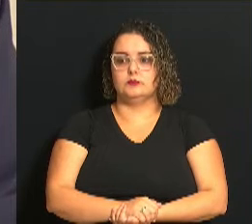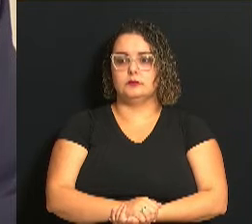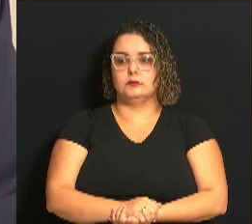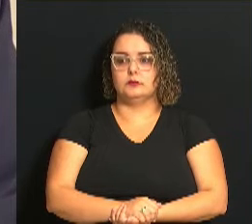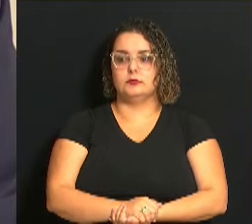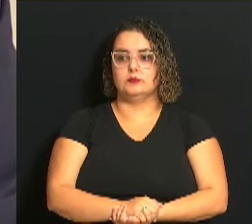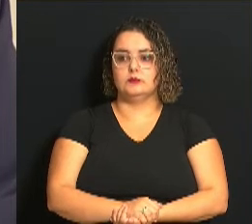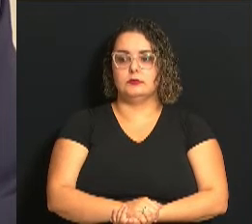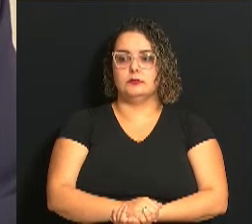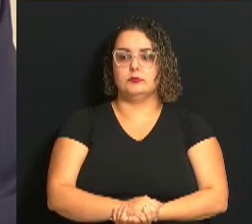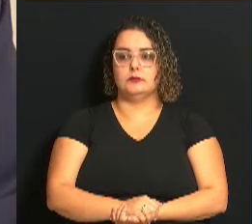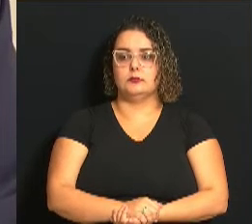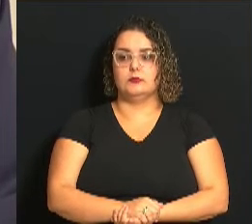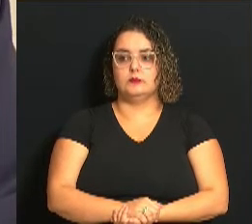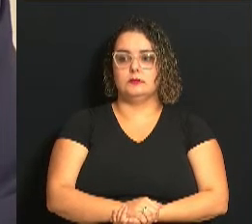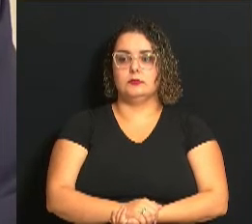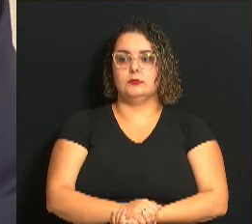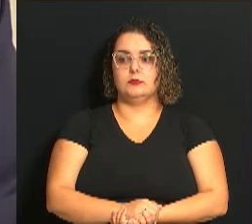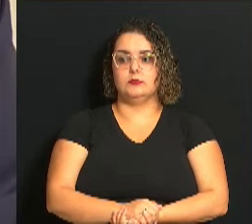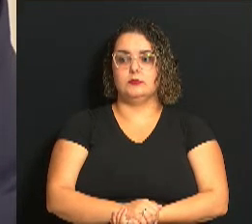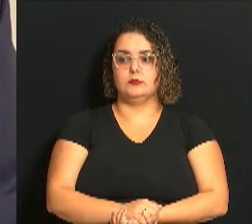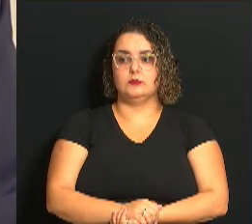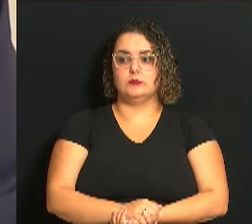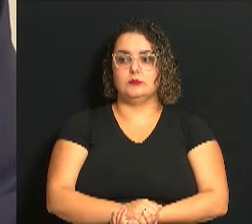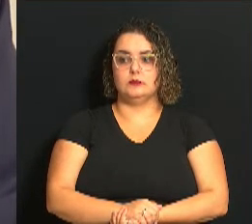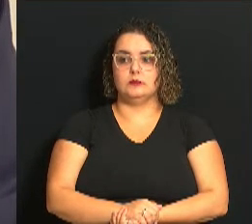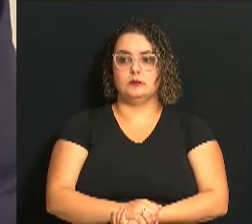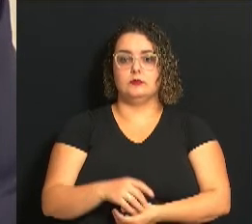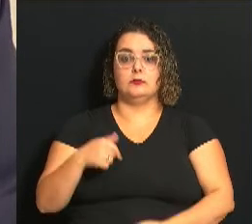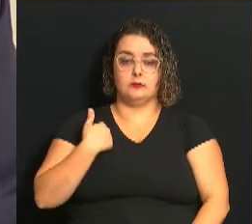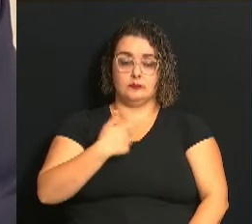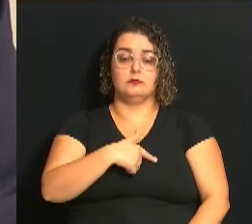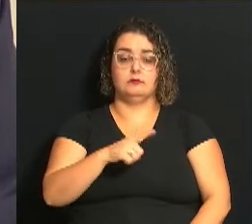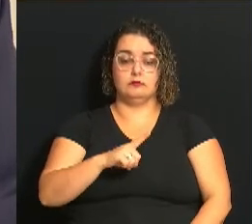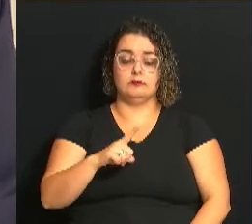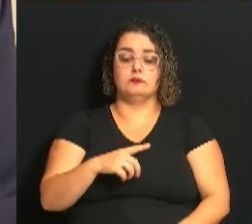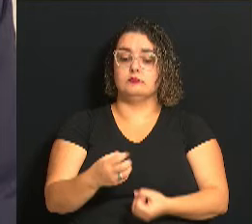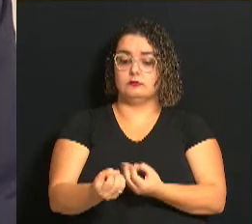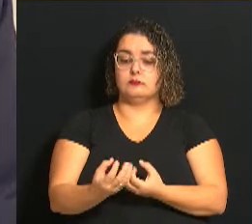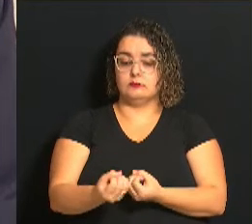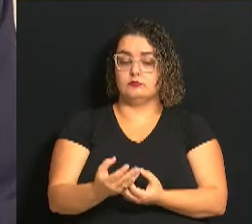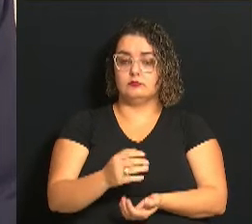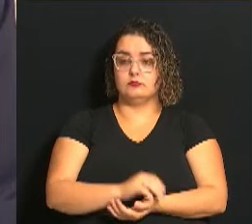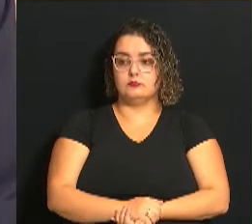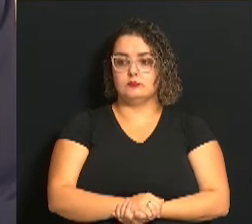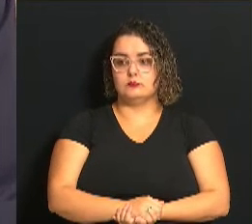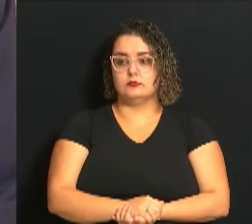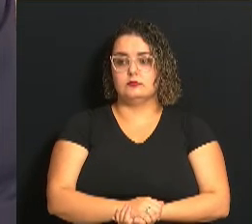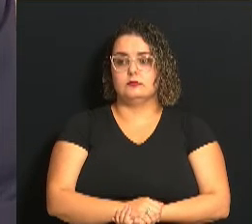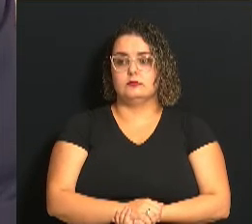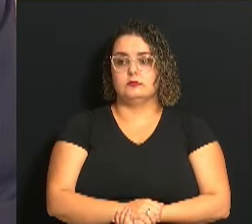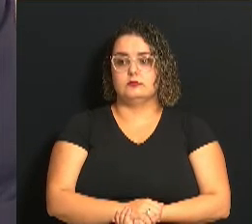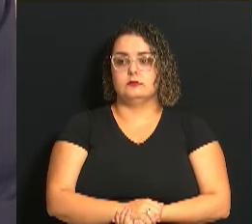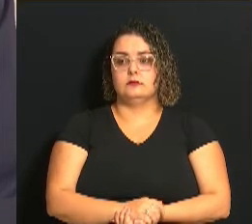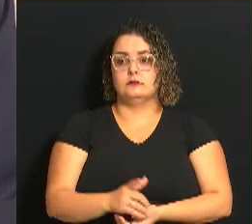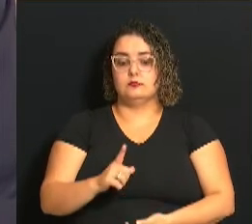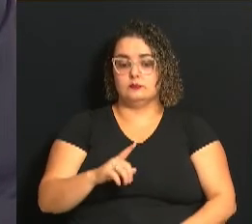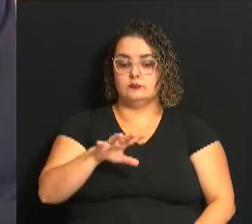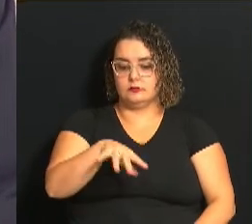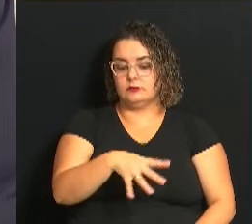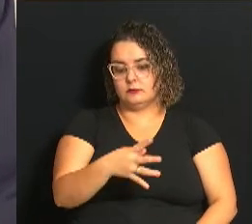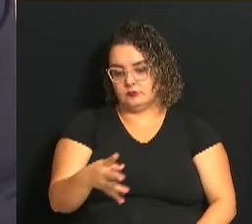A gente tem assim, um dado, né, hoje a gente tem um quadro razoavelmente, digamos